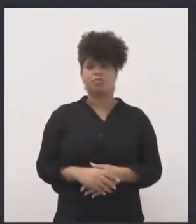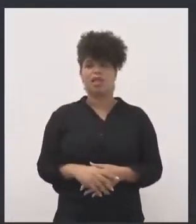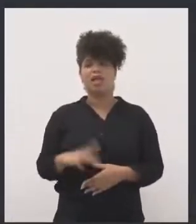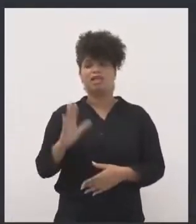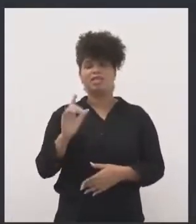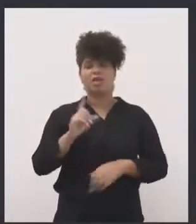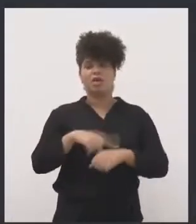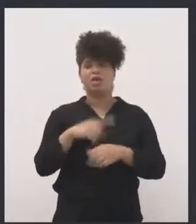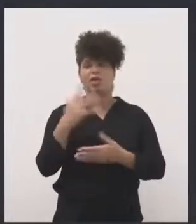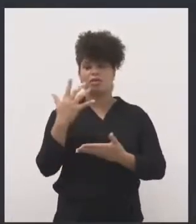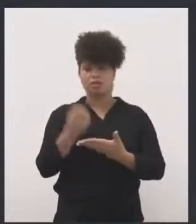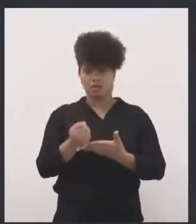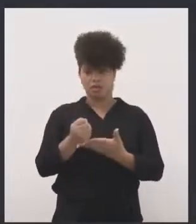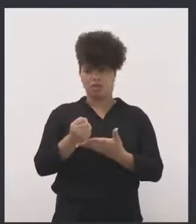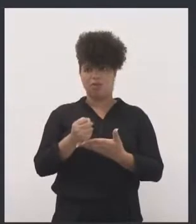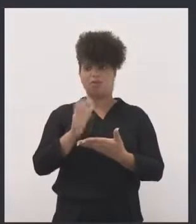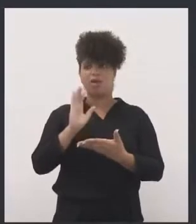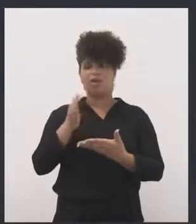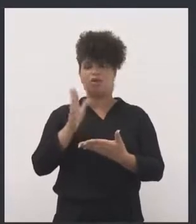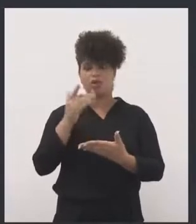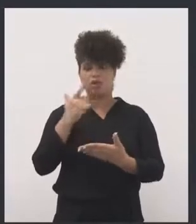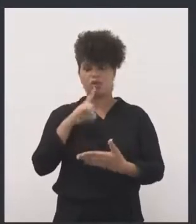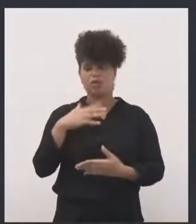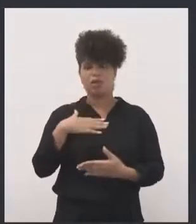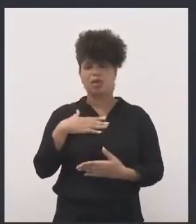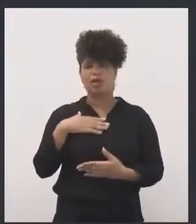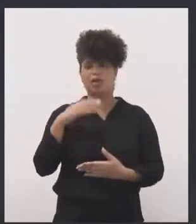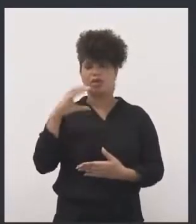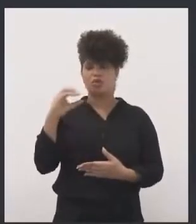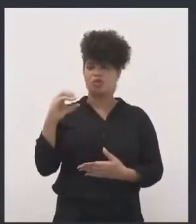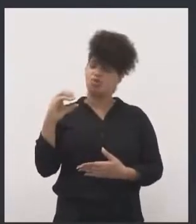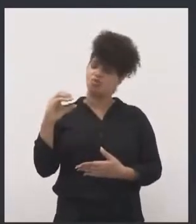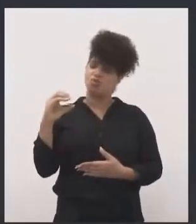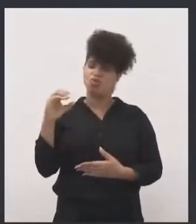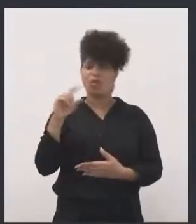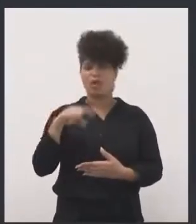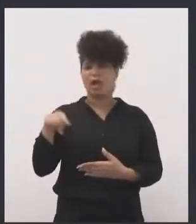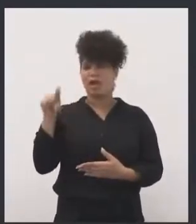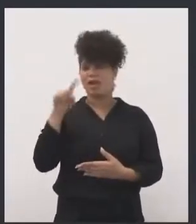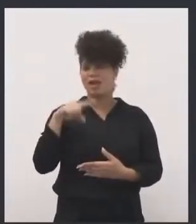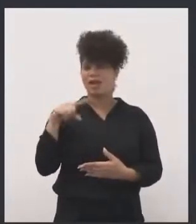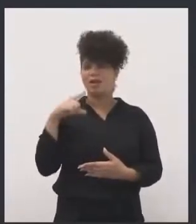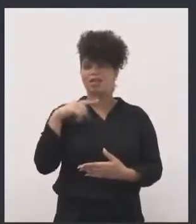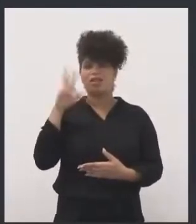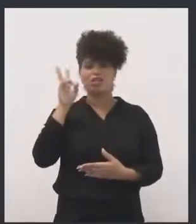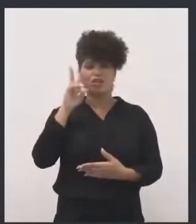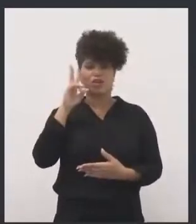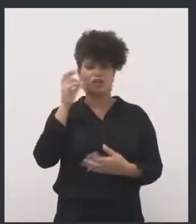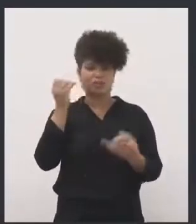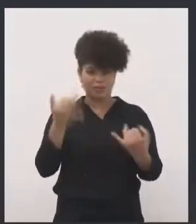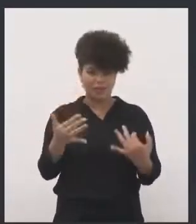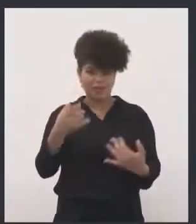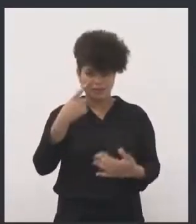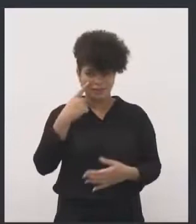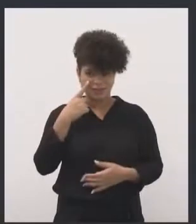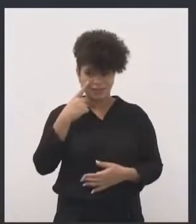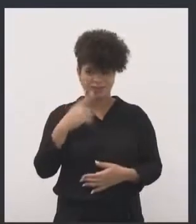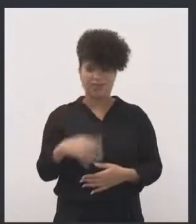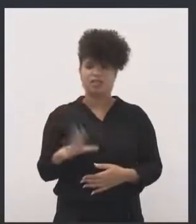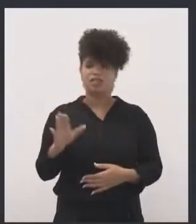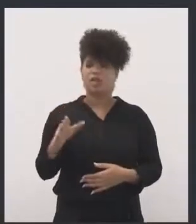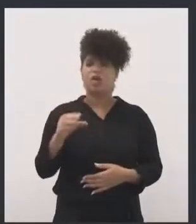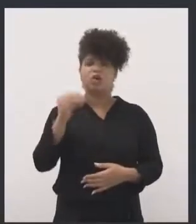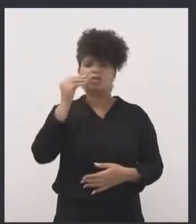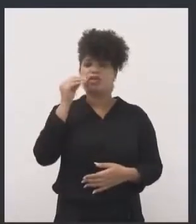salva esse documento com a minha bolinha, com a minha carinha, contando a historinha, tá? Lembrando que aqui a gente só fez um teste